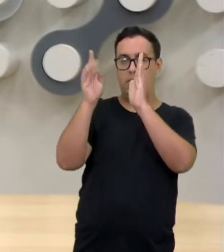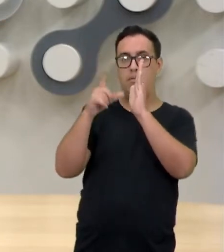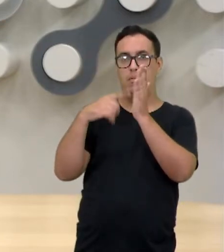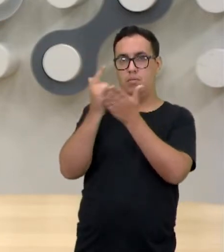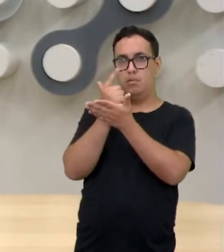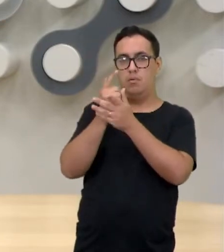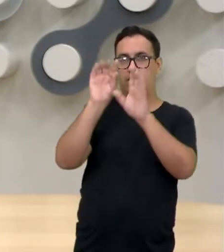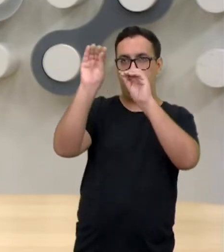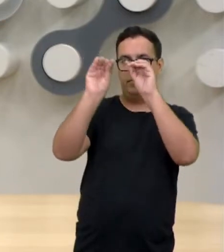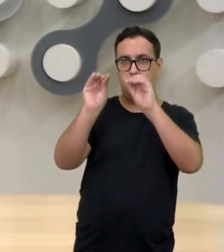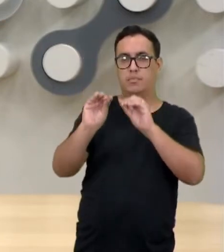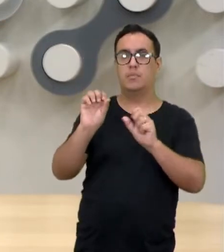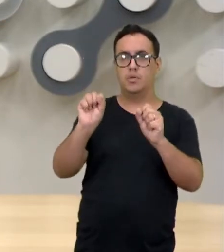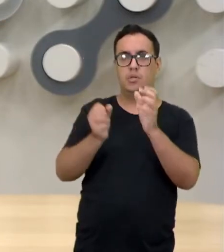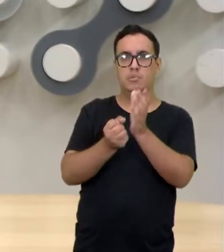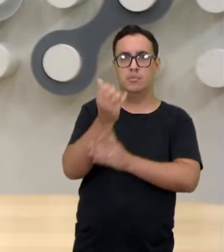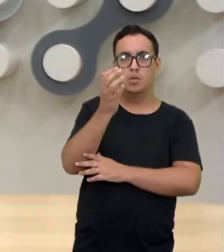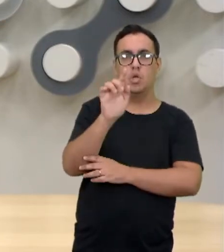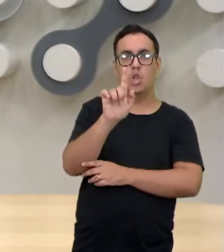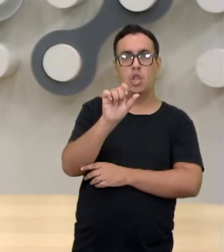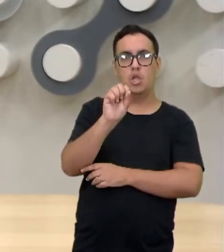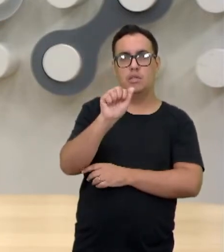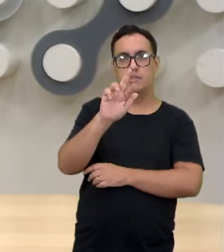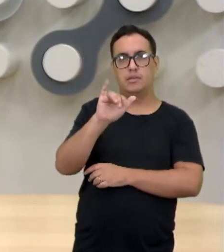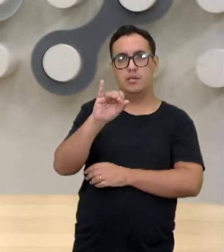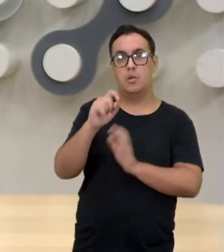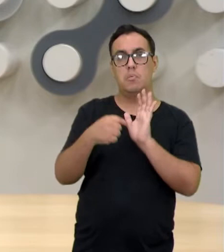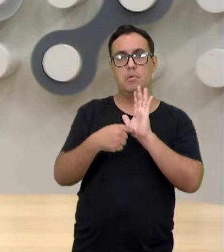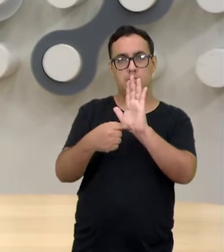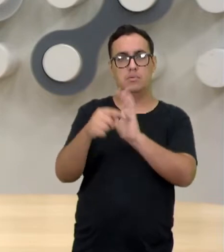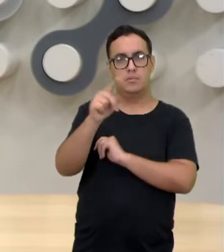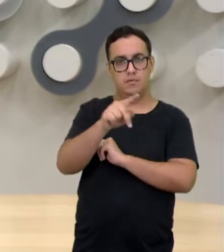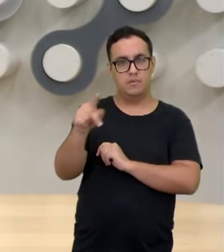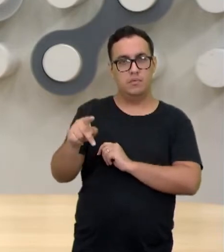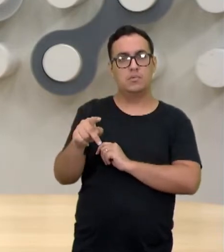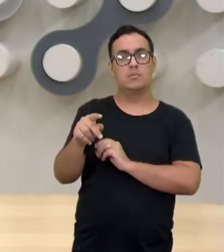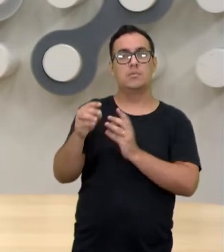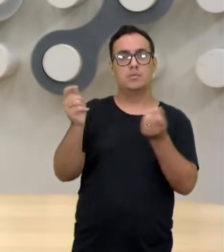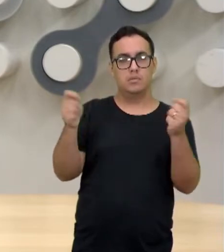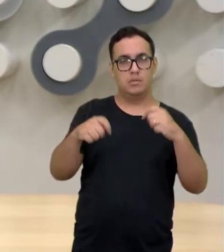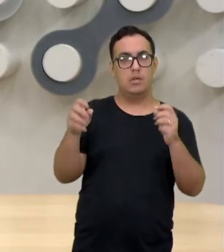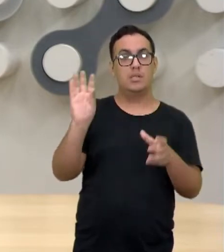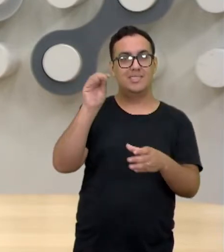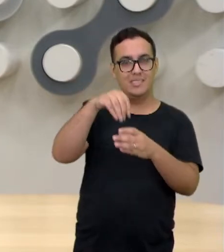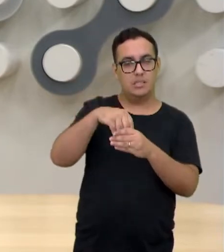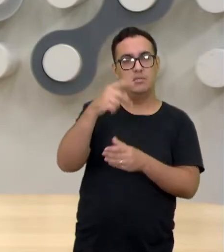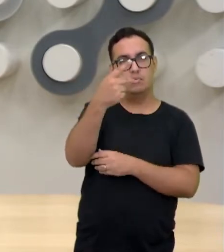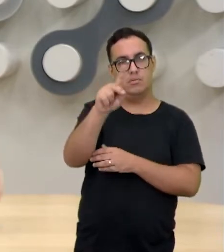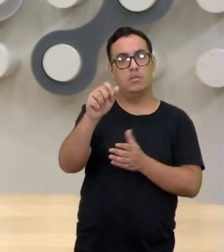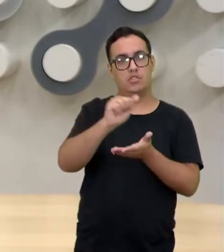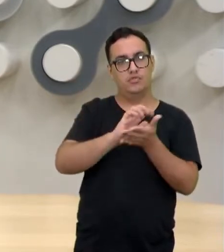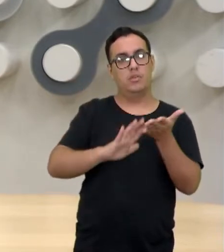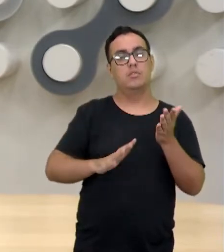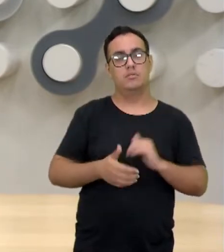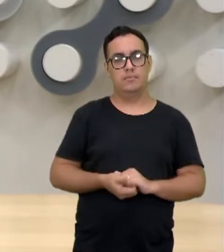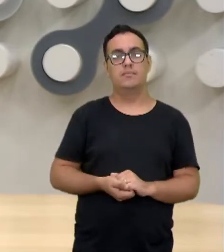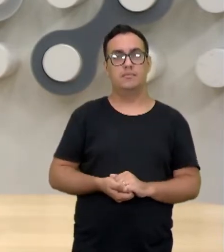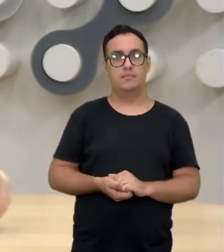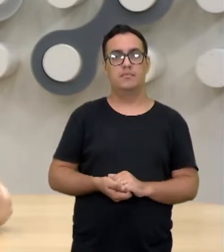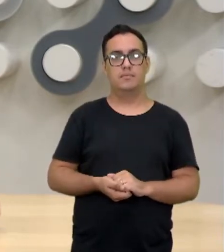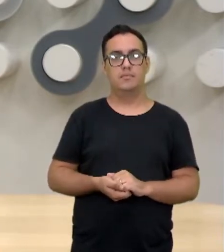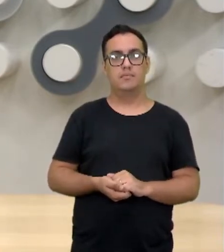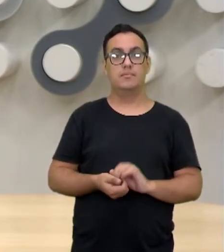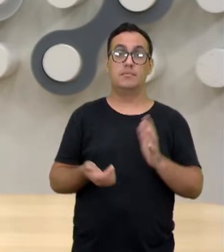o glossário até para apresentar para a professora, para o professor de vocês como parte deste trabalho, né? E